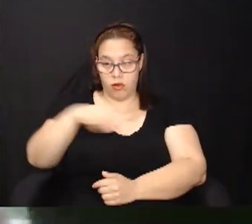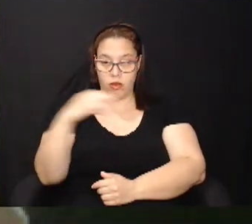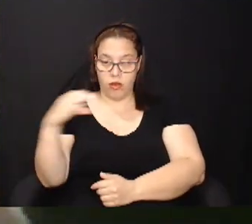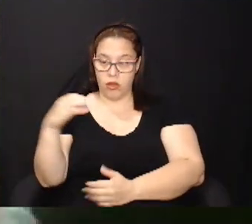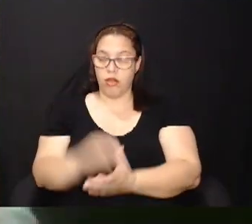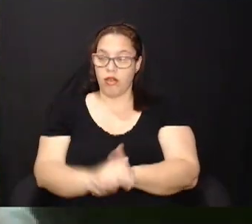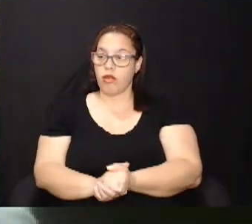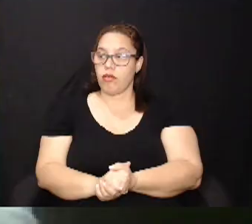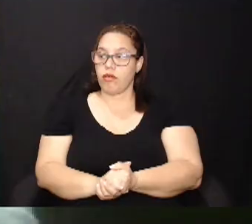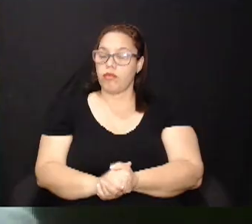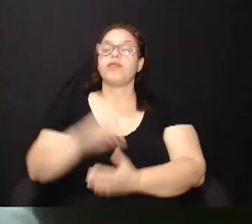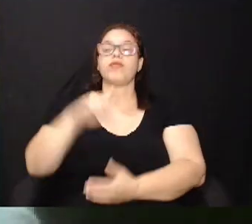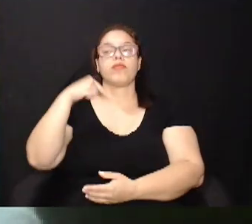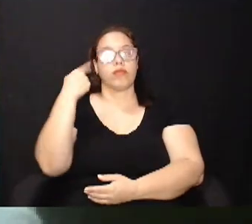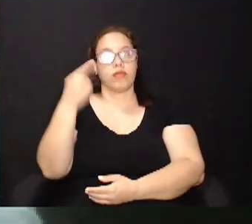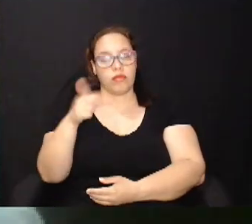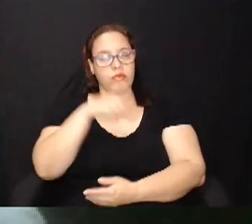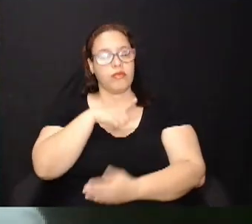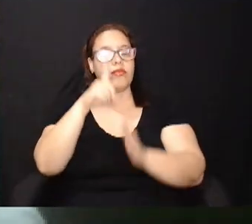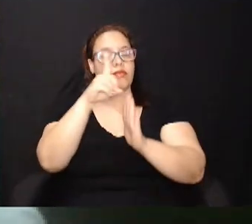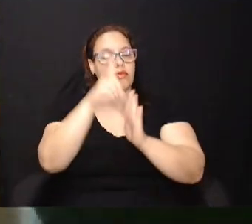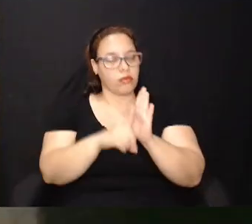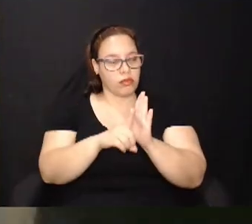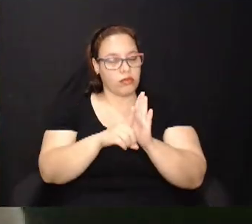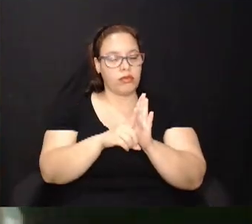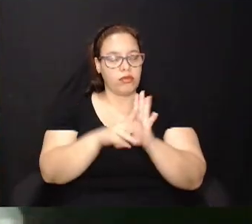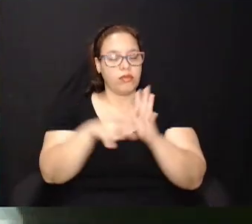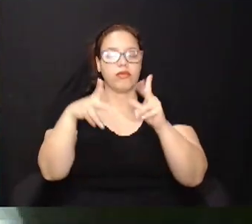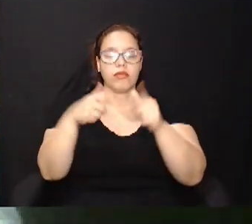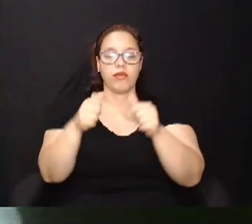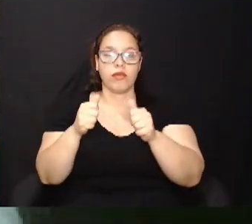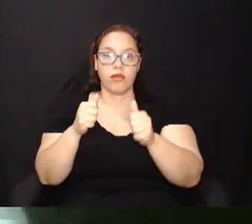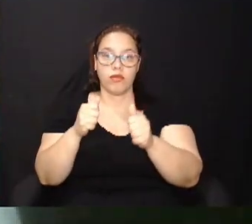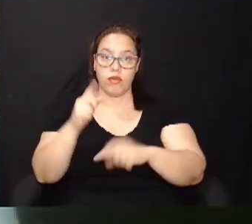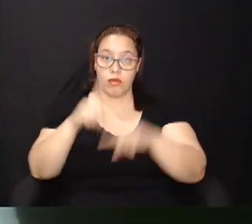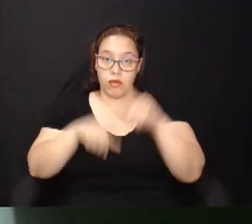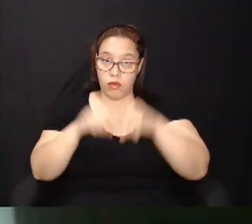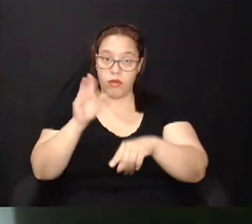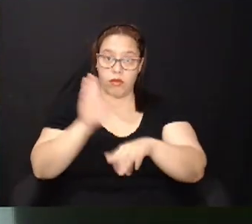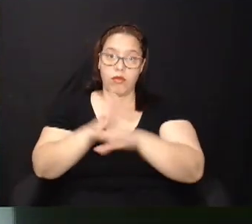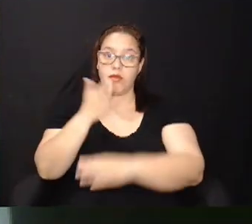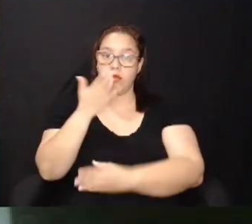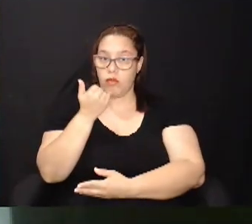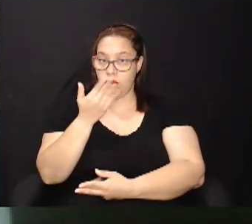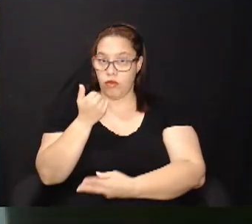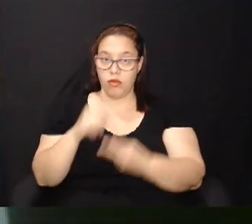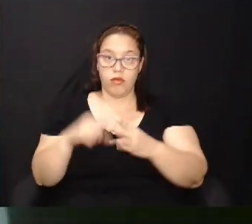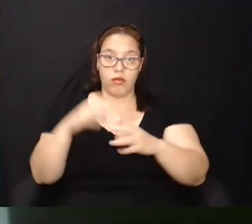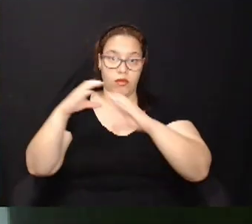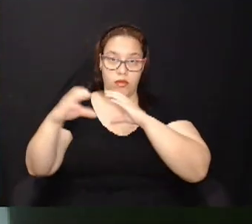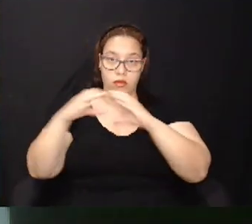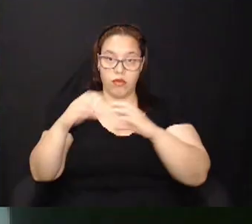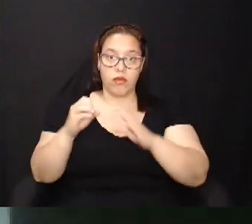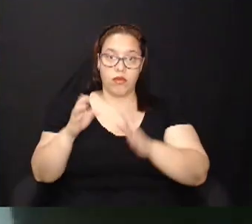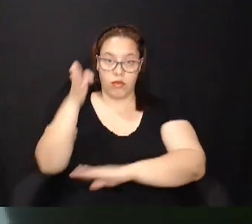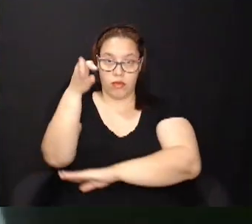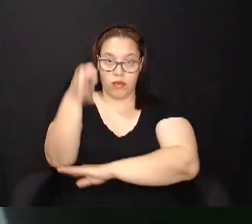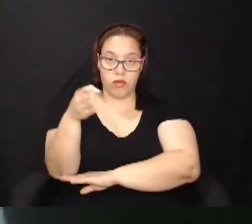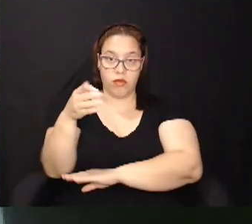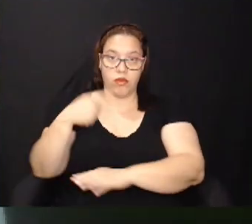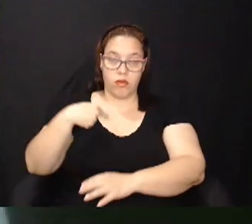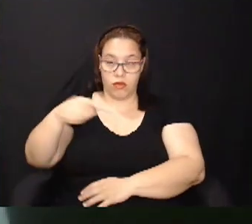Além disso, você tem direito de toda a assistência material, então auxílio alimentação, comunicação, hotel, transporte de volta para esse hotel